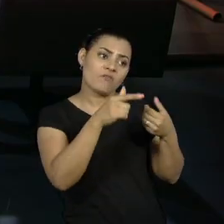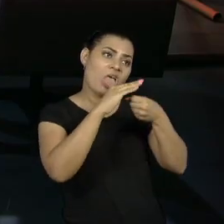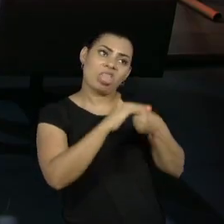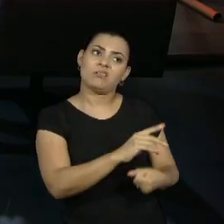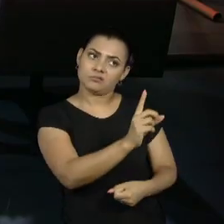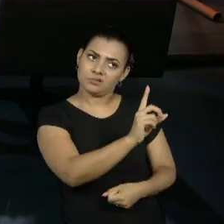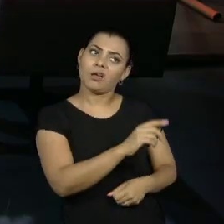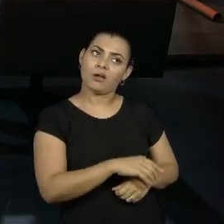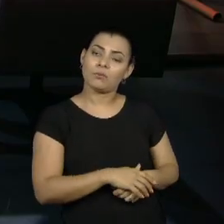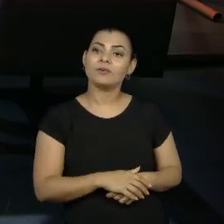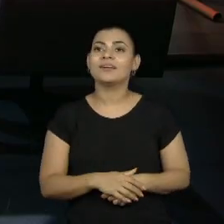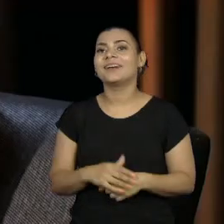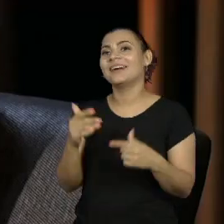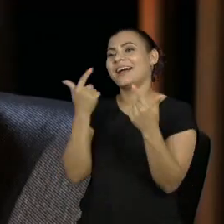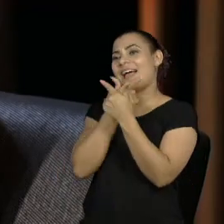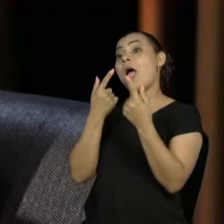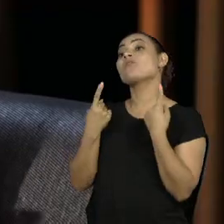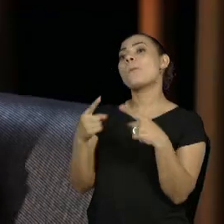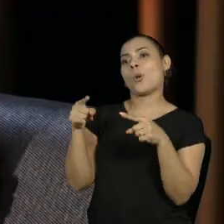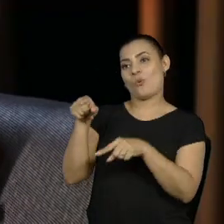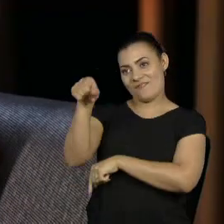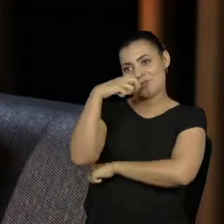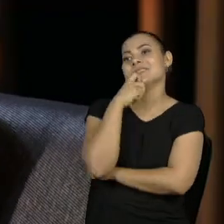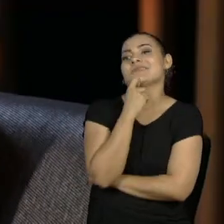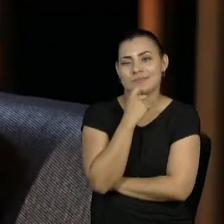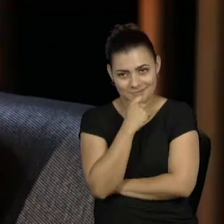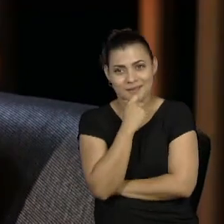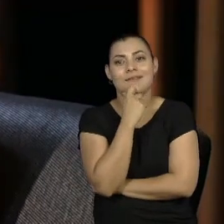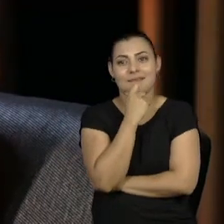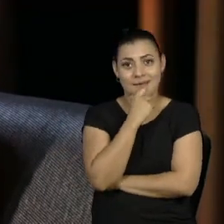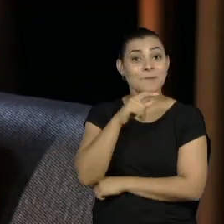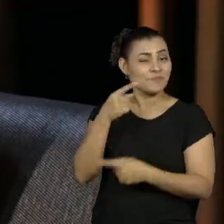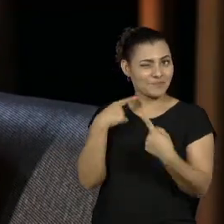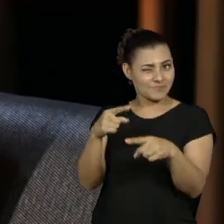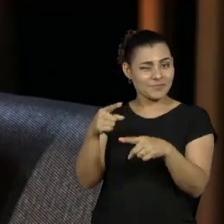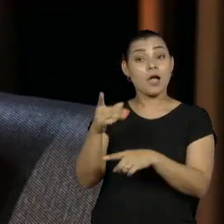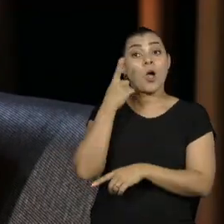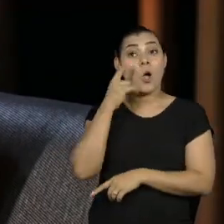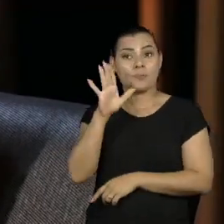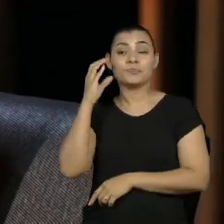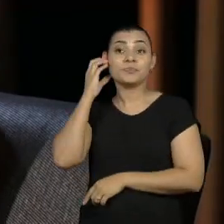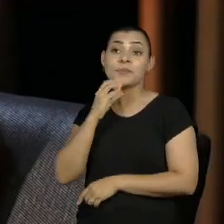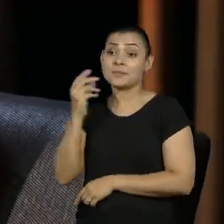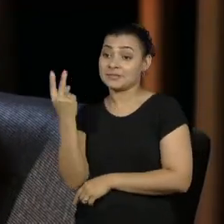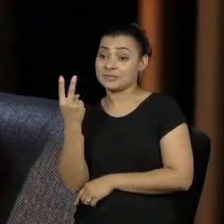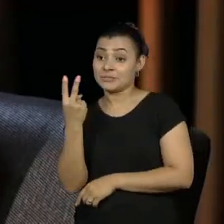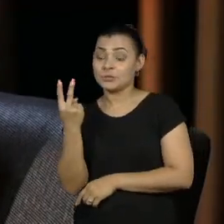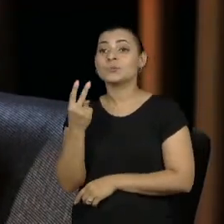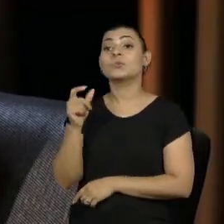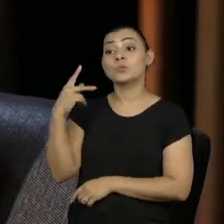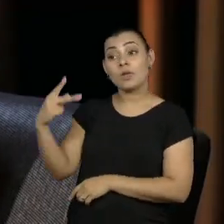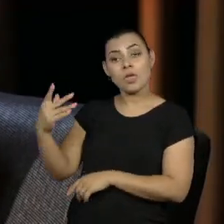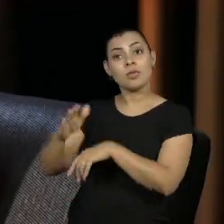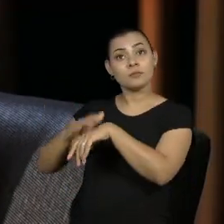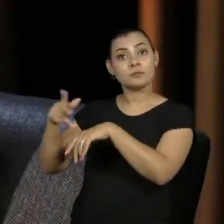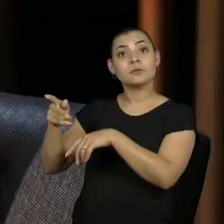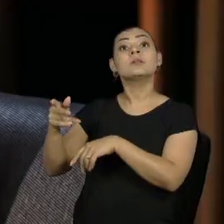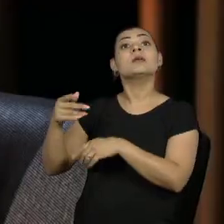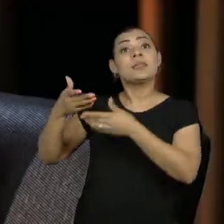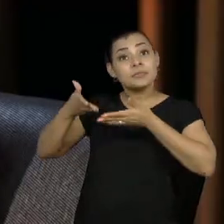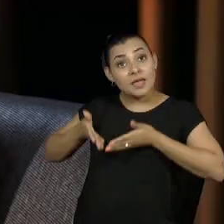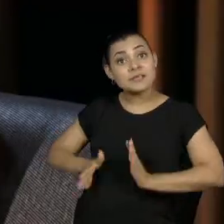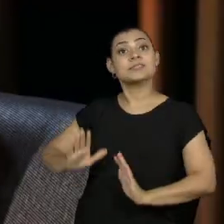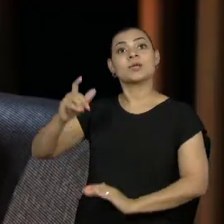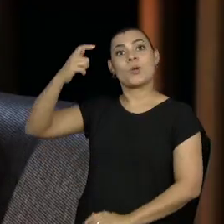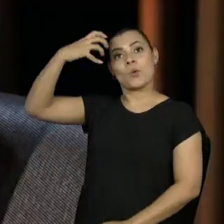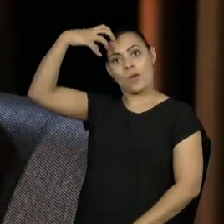uma provoca então eu vou provocar você né Vamos lá tá bom eu não Pedro Segundo foi um monarca criado que